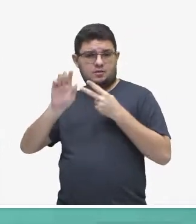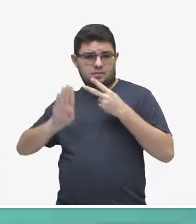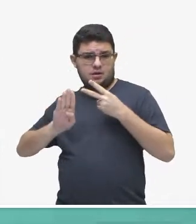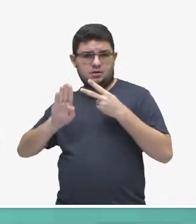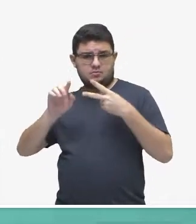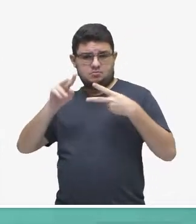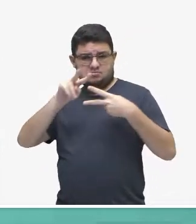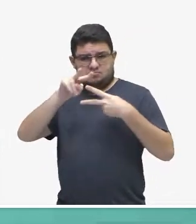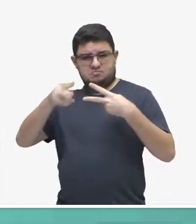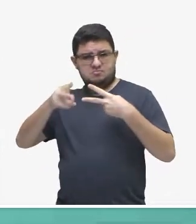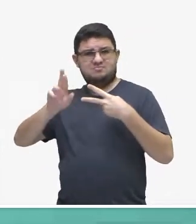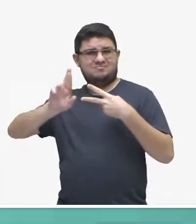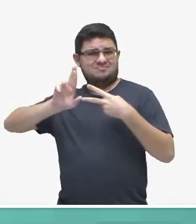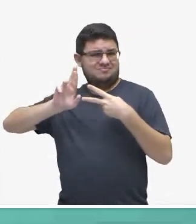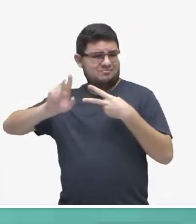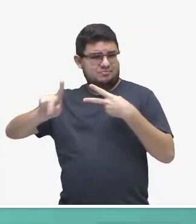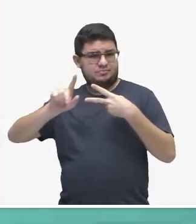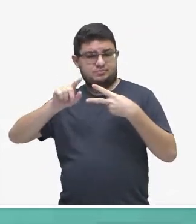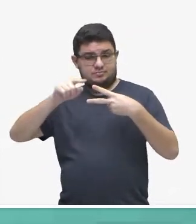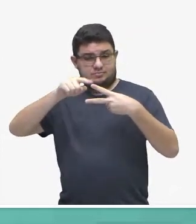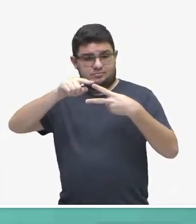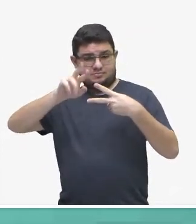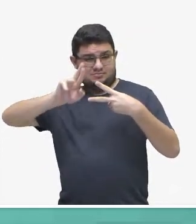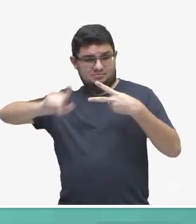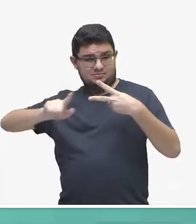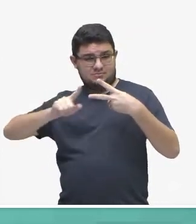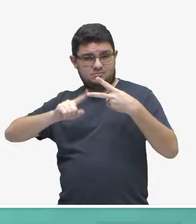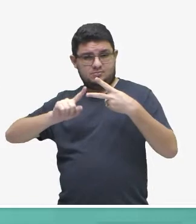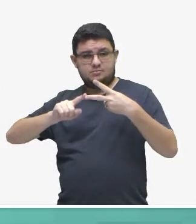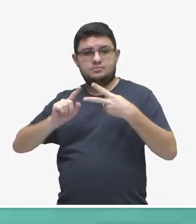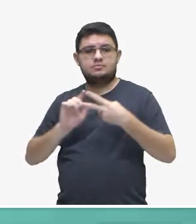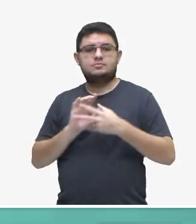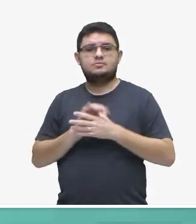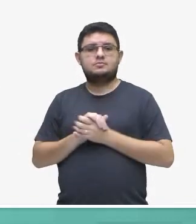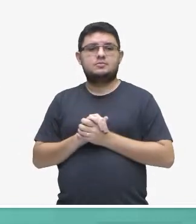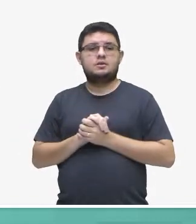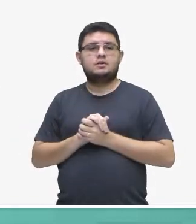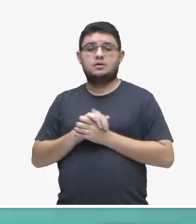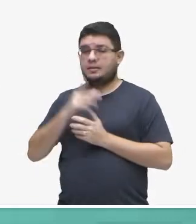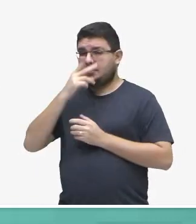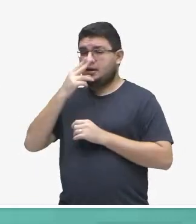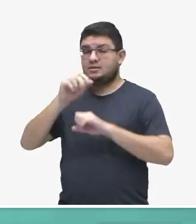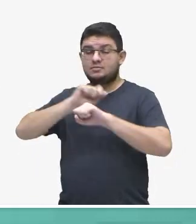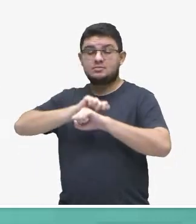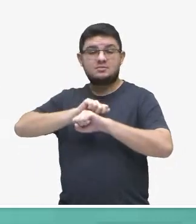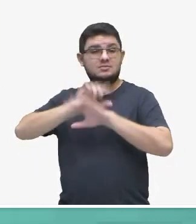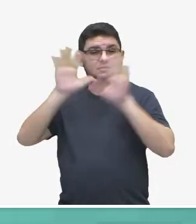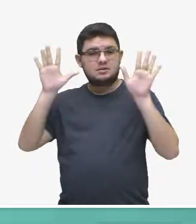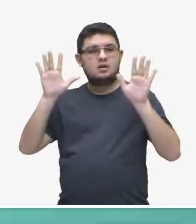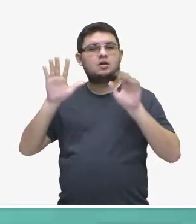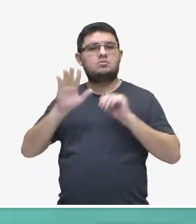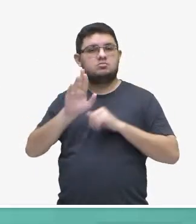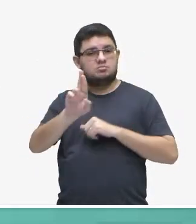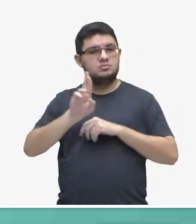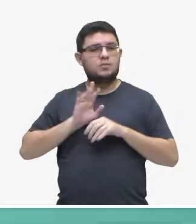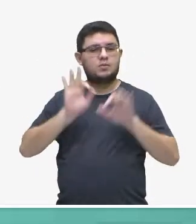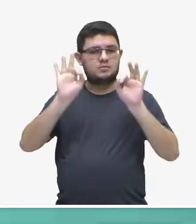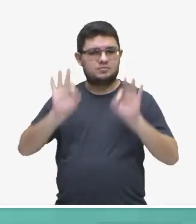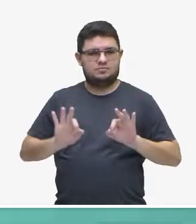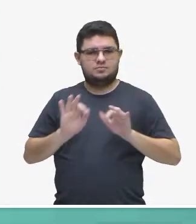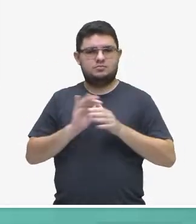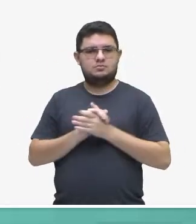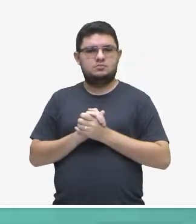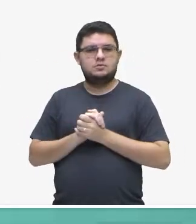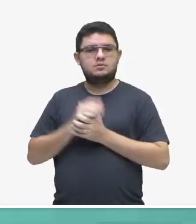diferentes, né? E se você prestar bem atenção, ela está bem lógica, né? Uma dessas respostas aí. Mas será que é a letra A